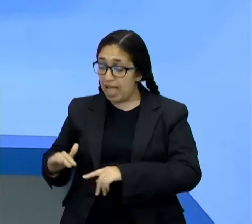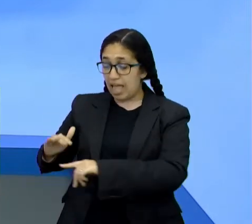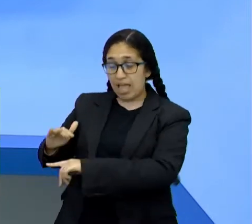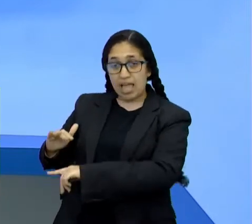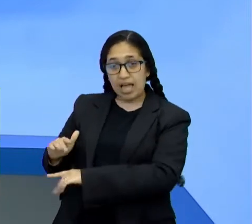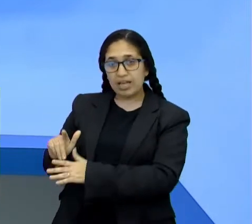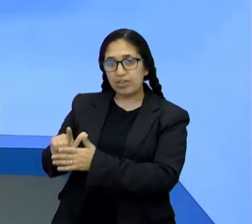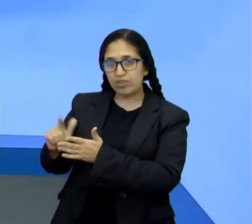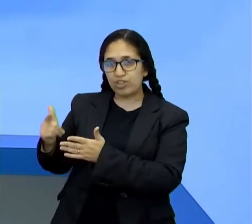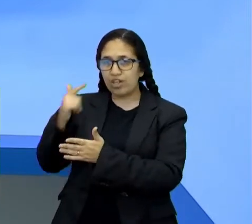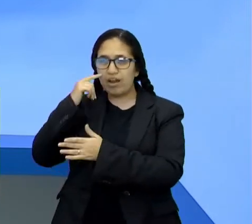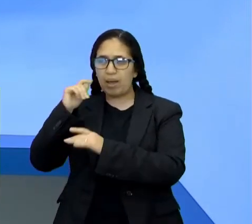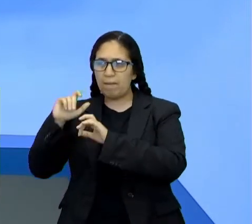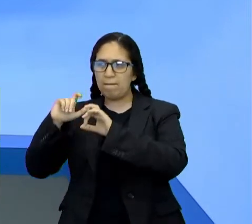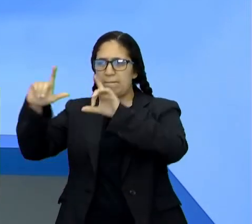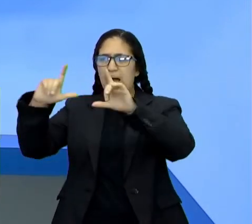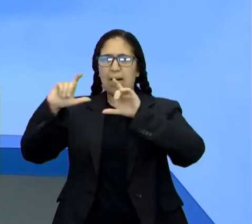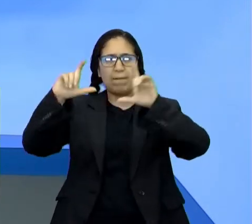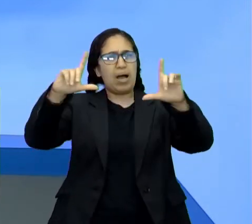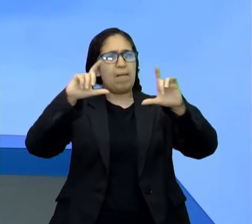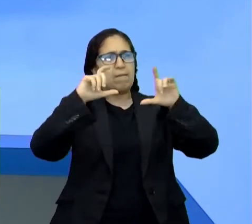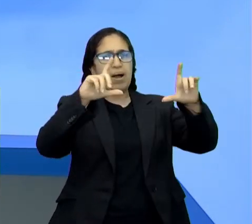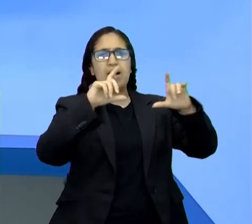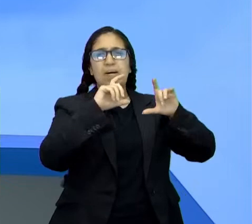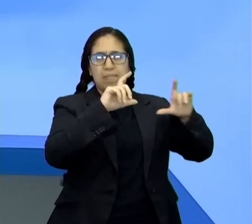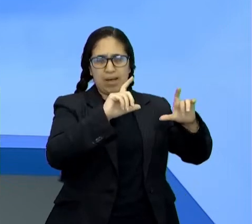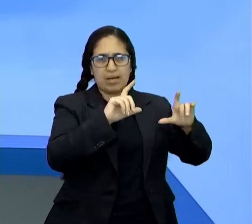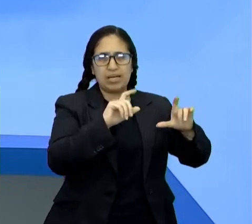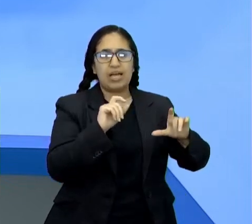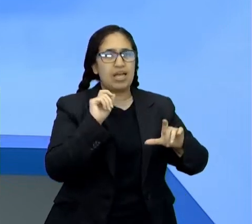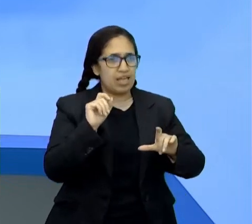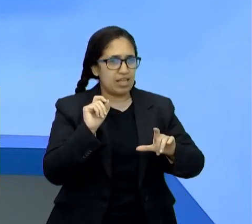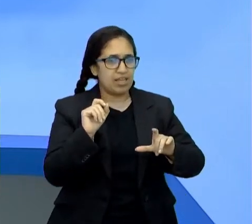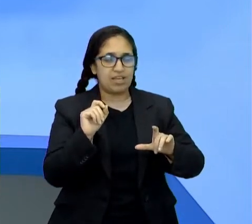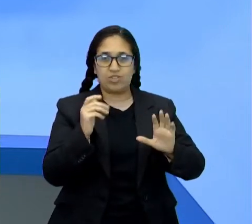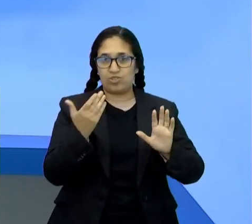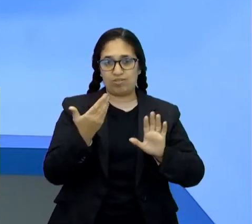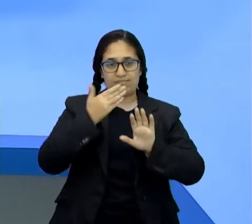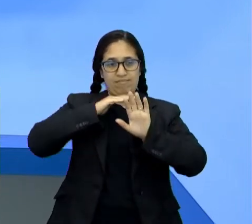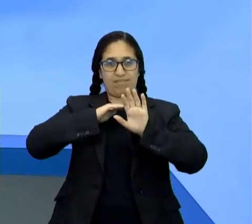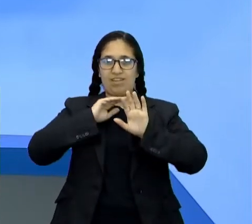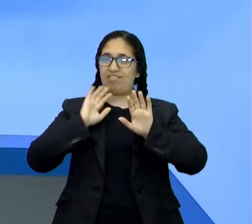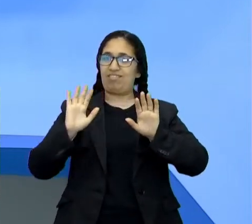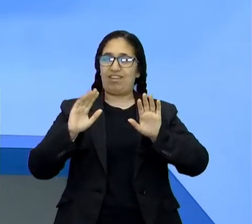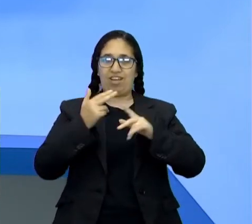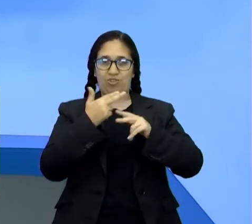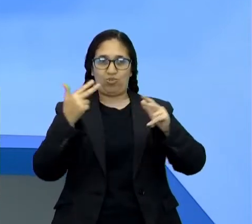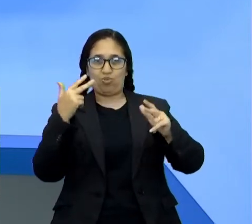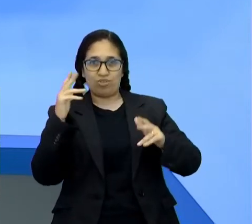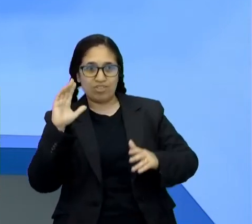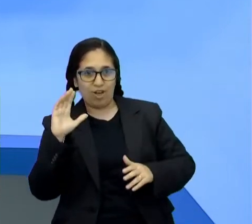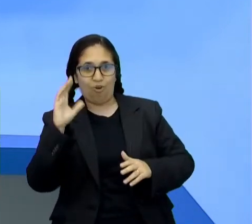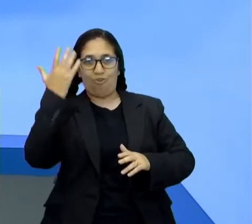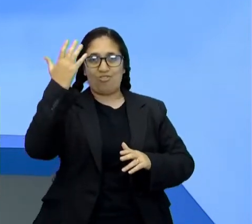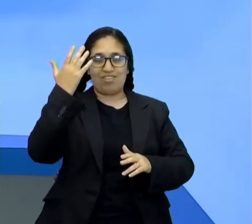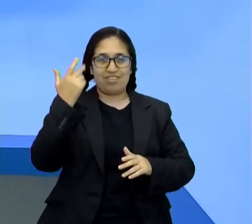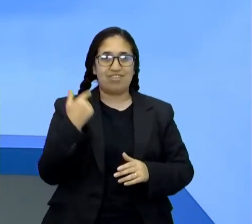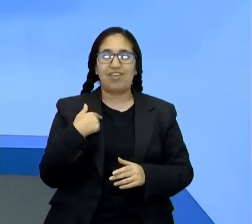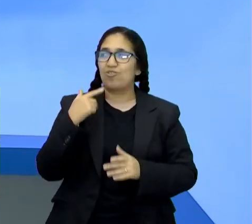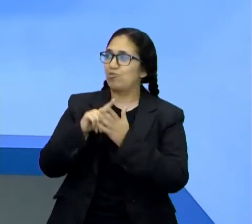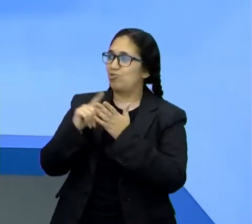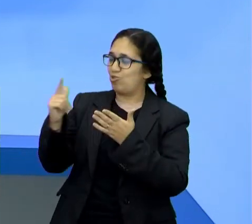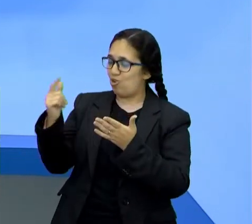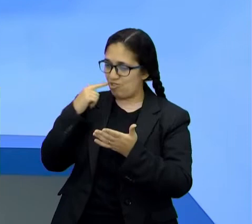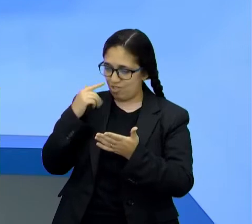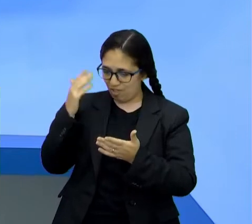mais expositivo, que ele se propunha a ser isento, falar dos grandes acontecimentos. Tem até um jornal que eu vi numa entrevista, um